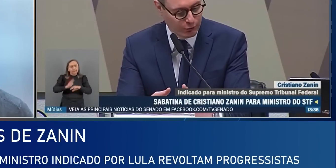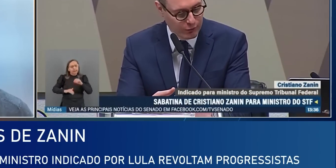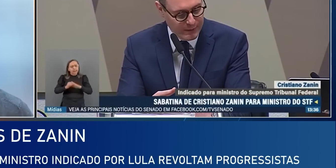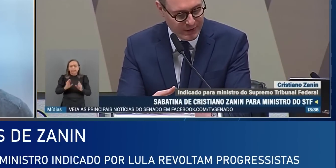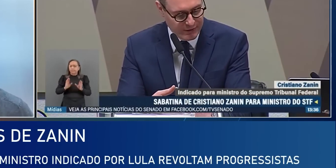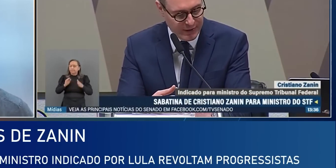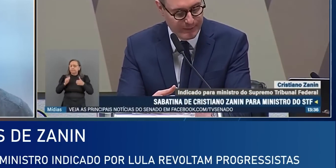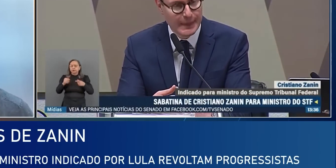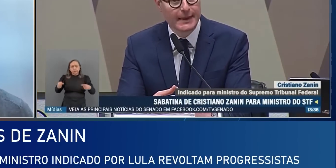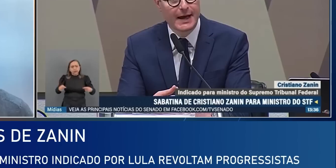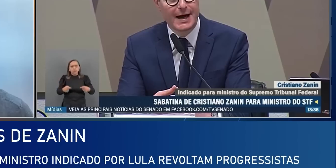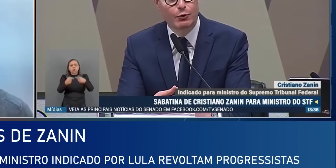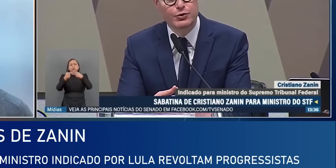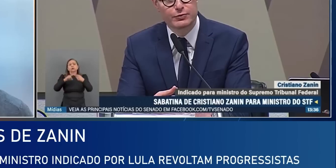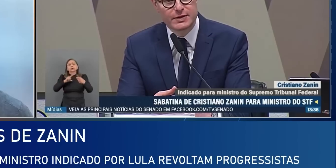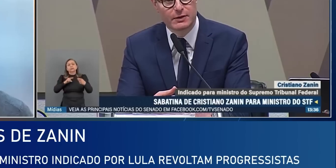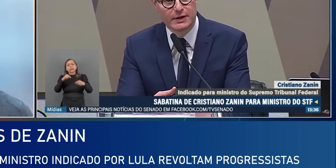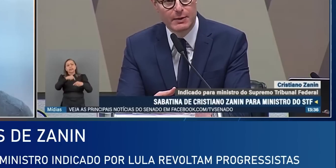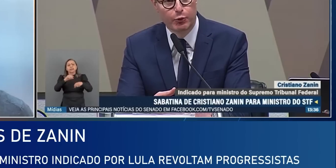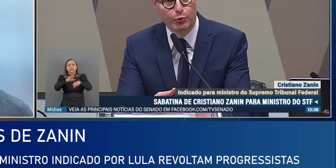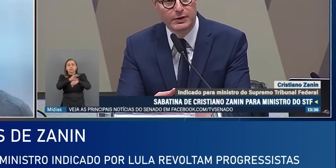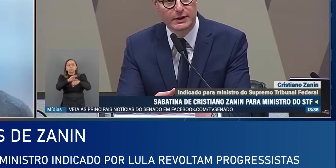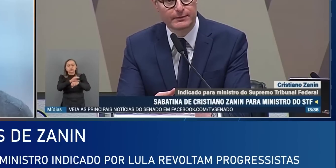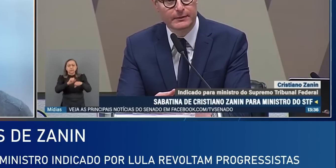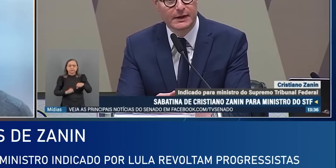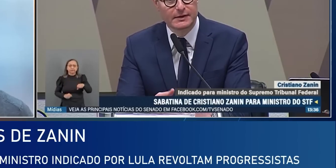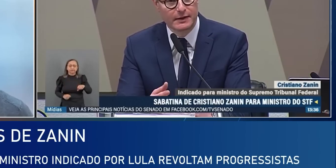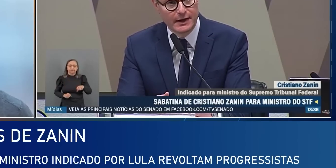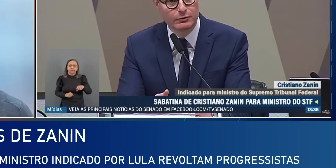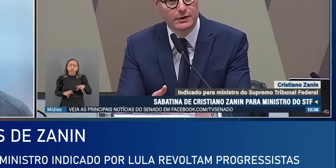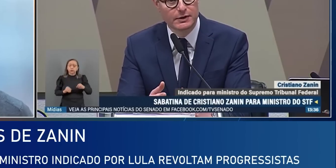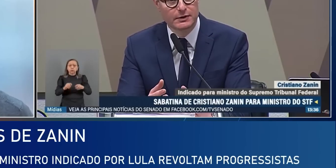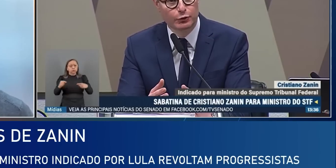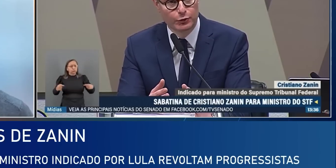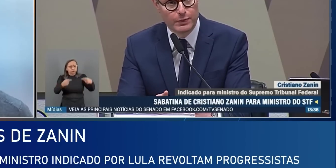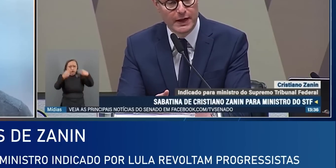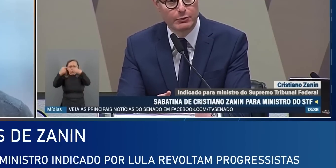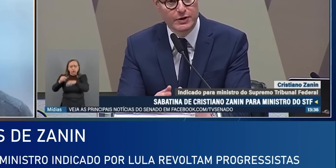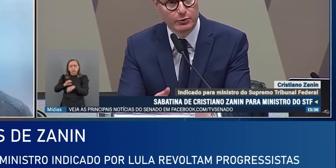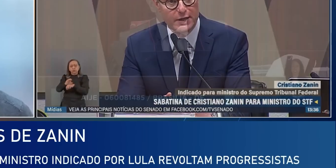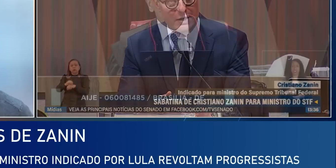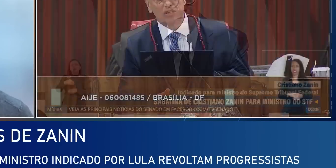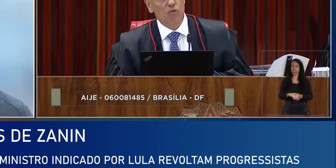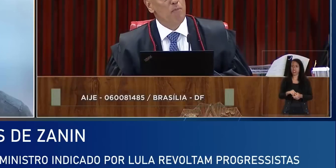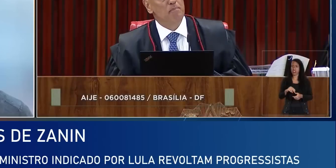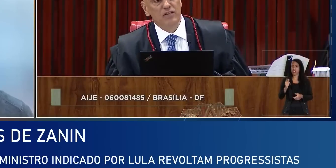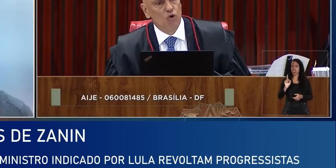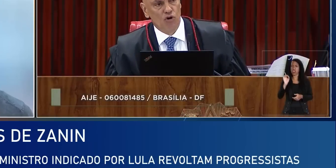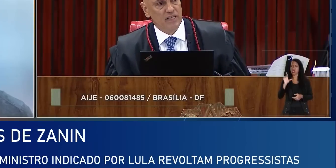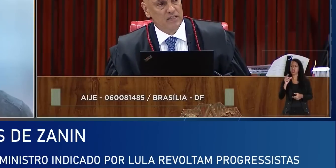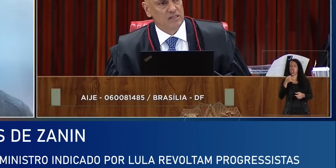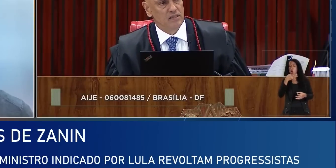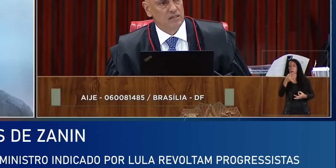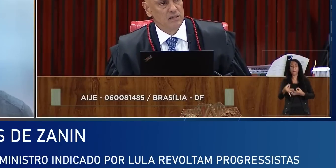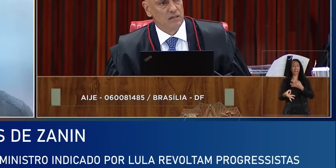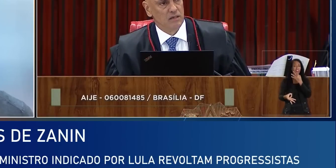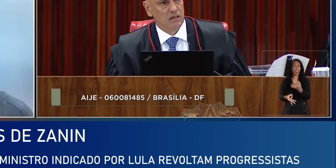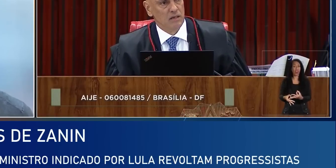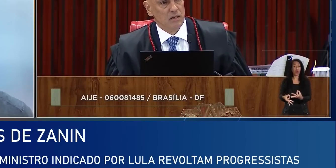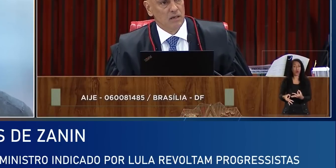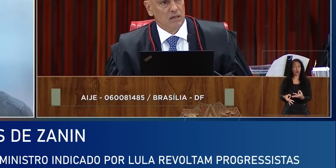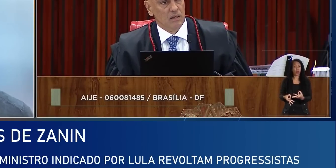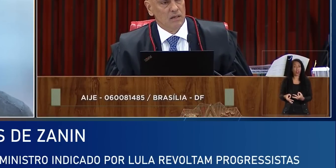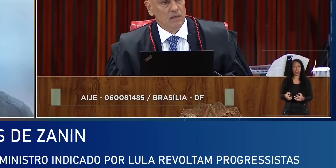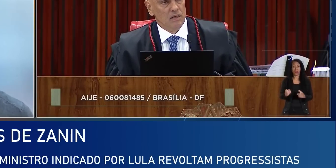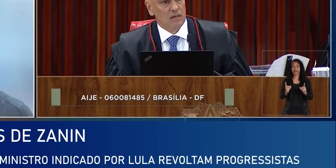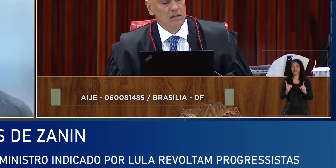histórico que ele tinha, estaria dando os votos que o Zanin está dando. E o Alexandre de Moraes, pelo contrário, o Alexandre de Moraes mudou o entendimento dele sobre o usuário de drogas, mudou o